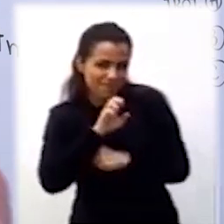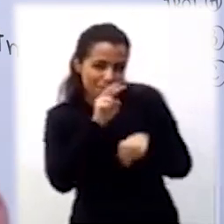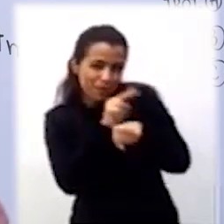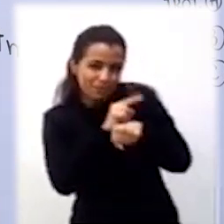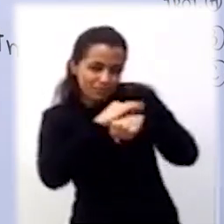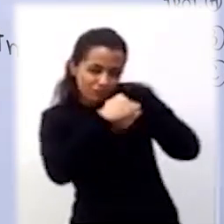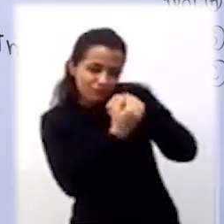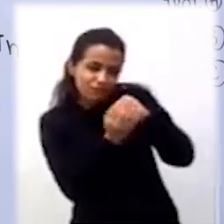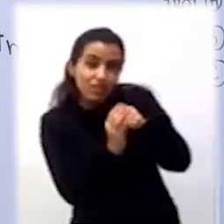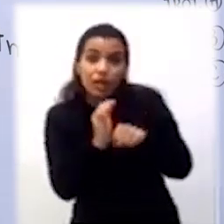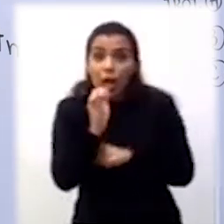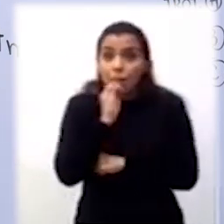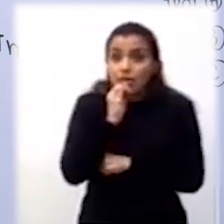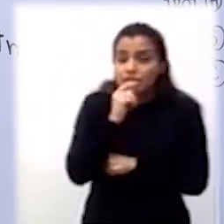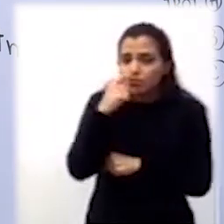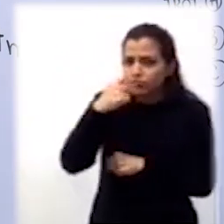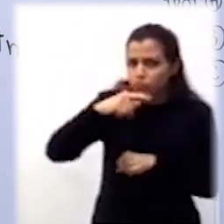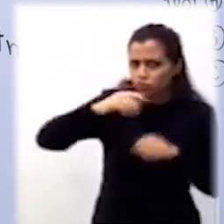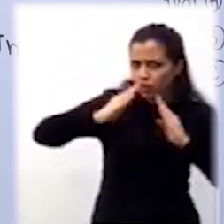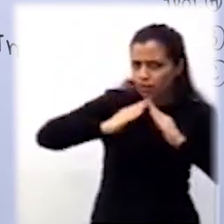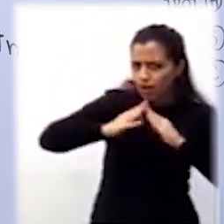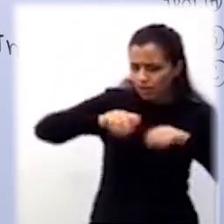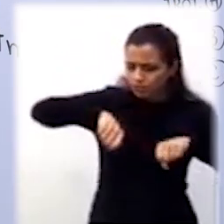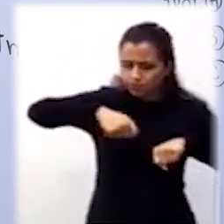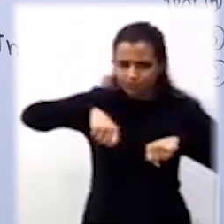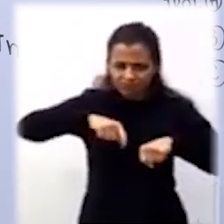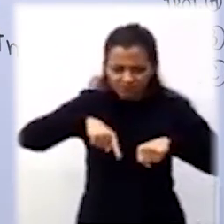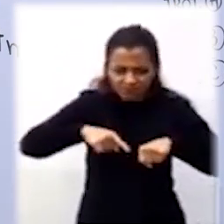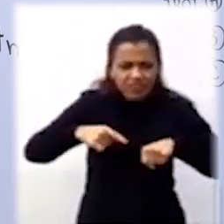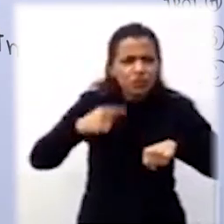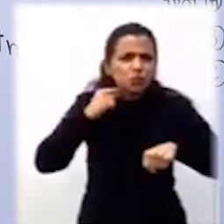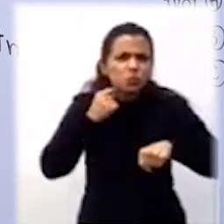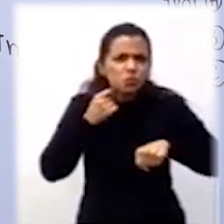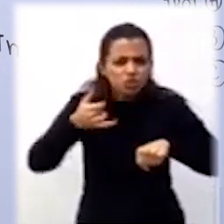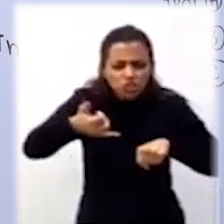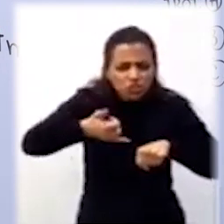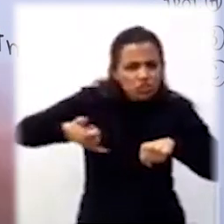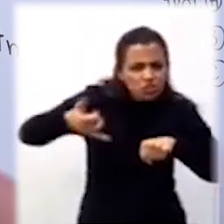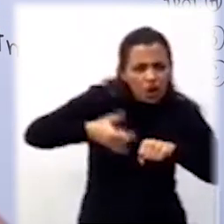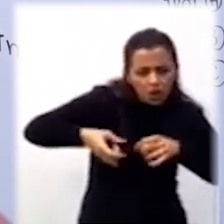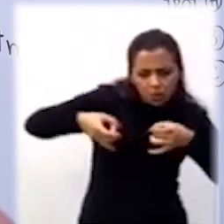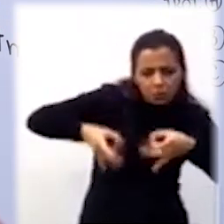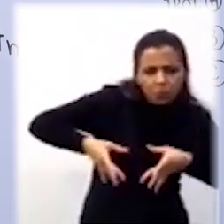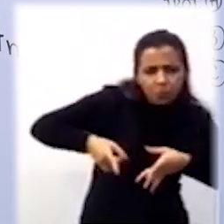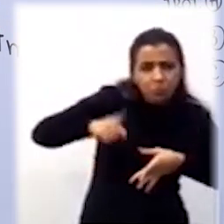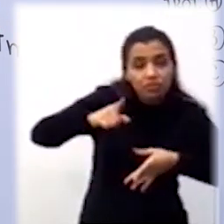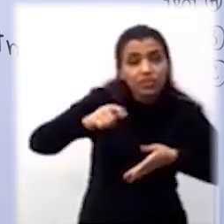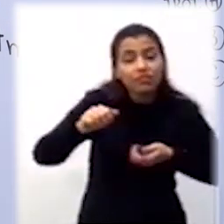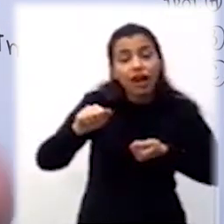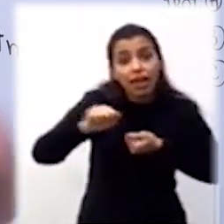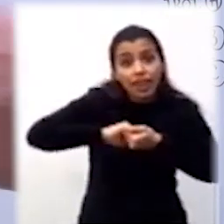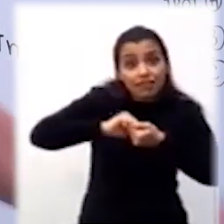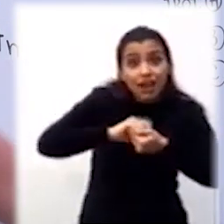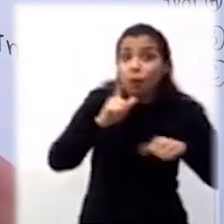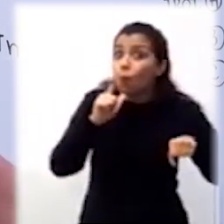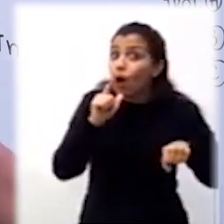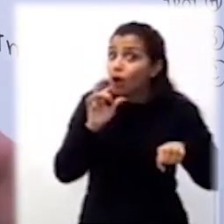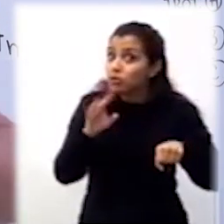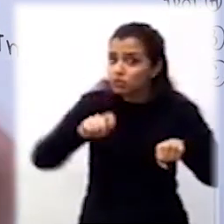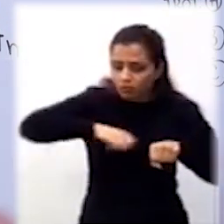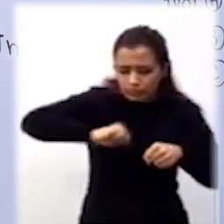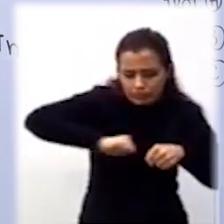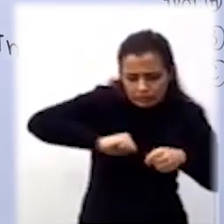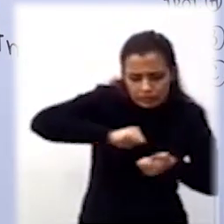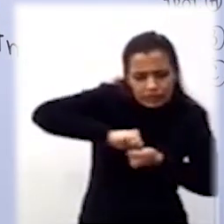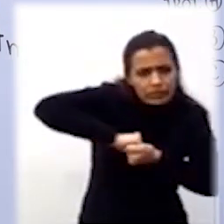na sua casa, faz uma comida e tem gordura lá na panela, você fez a comida, sobrou lá a gordura, você vai tentar lavar com água normal lá na